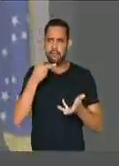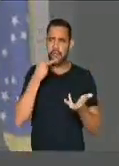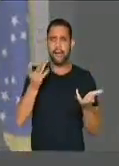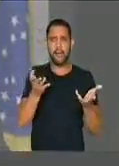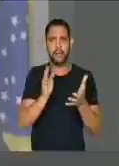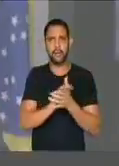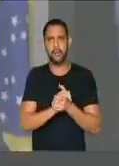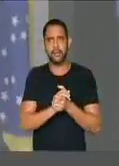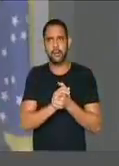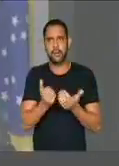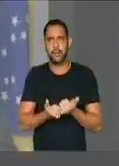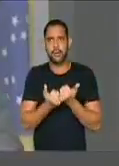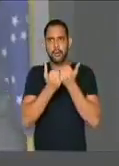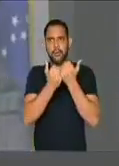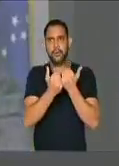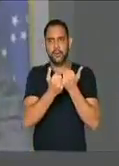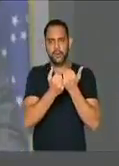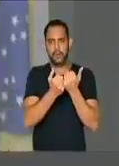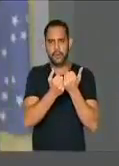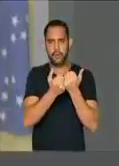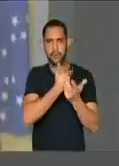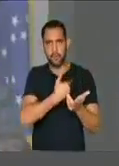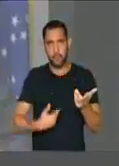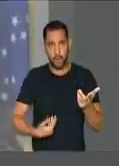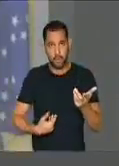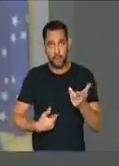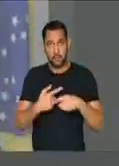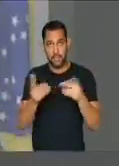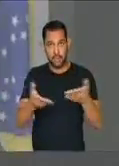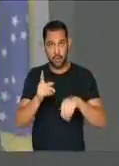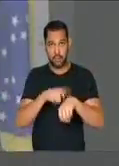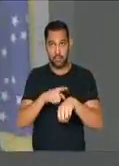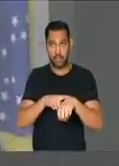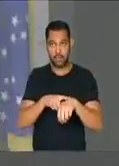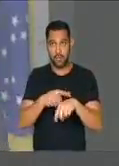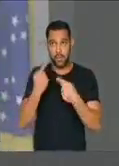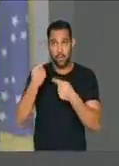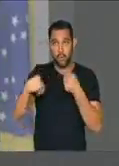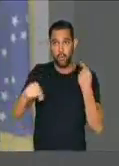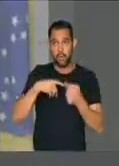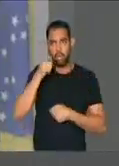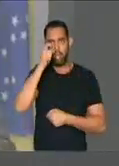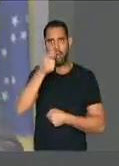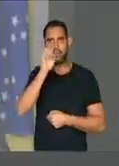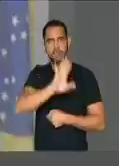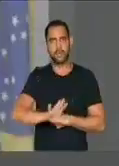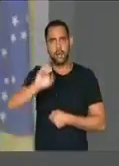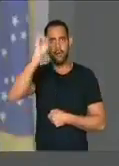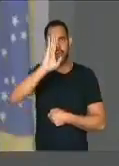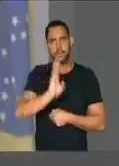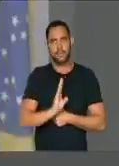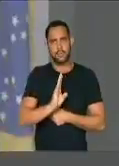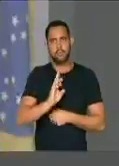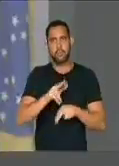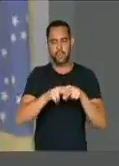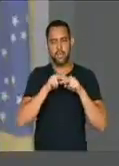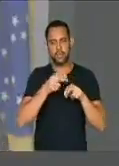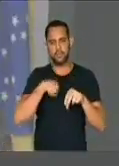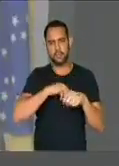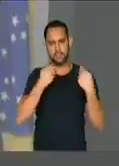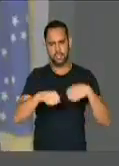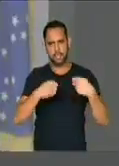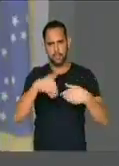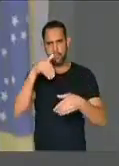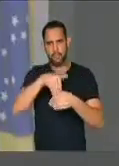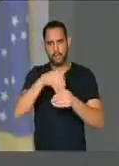discurso em favor do público, mas nesse momento são contra o interesse geral da nação. Então, precisamos